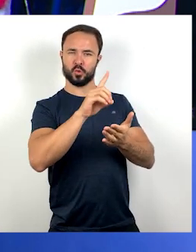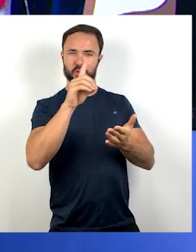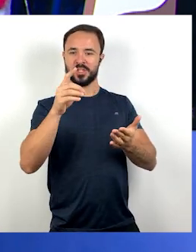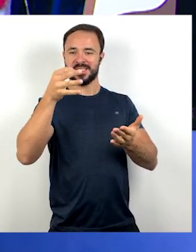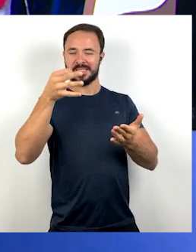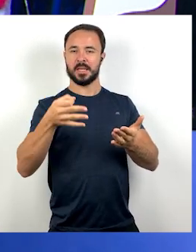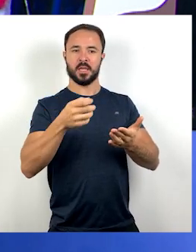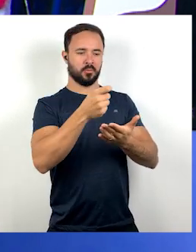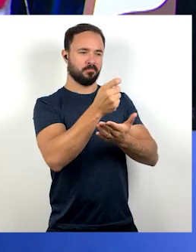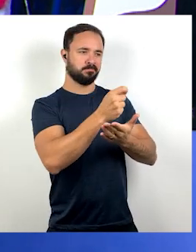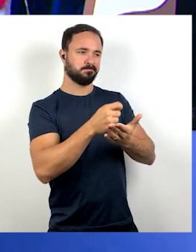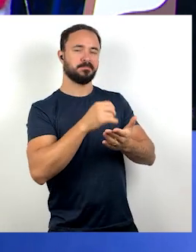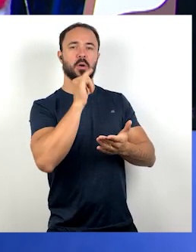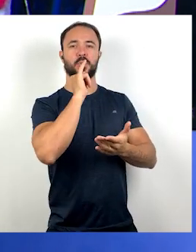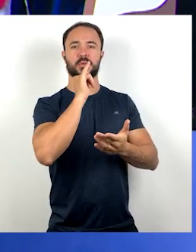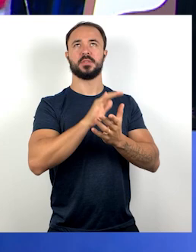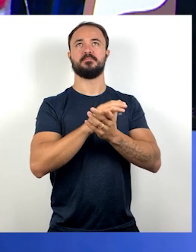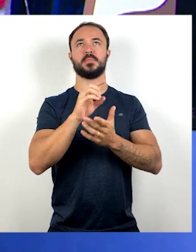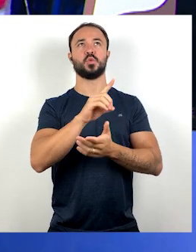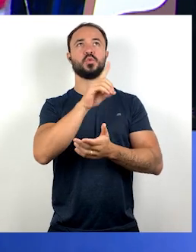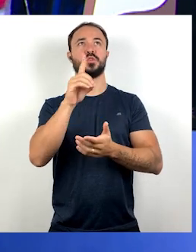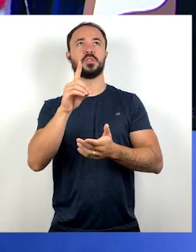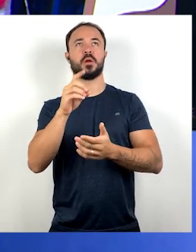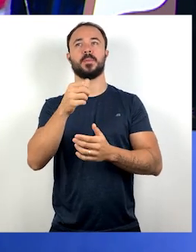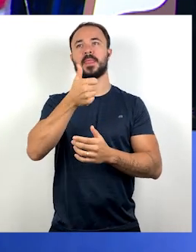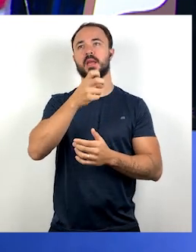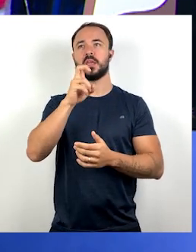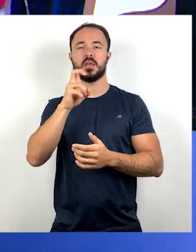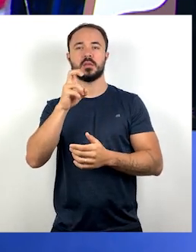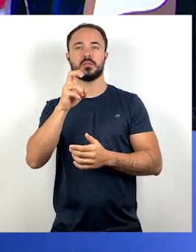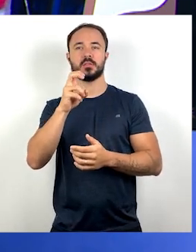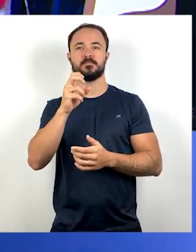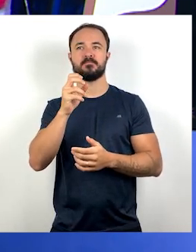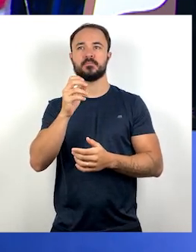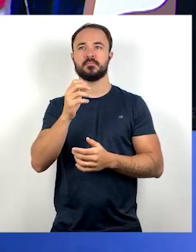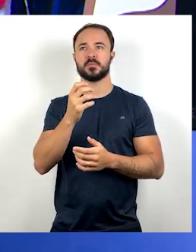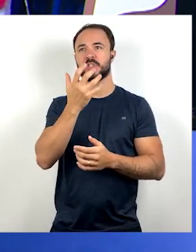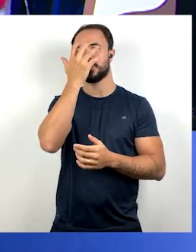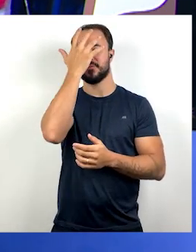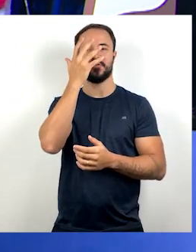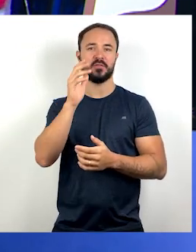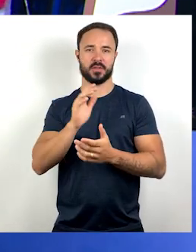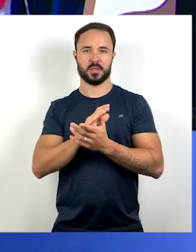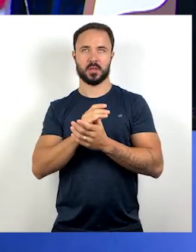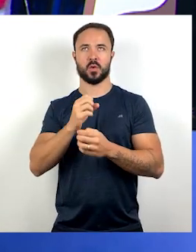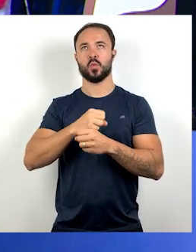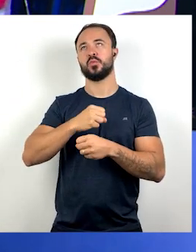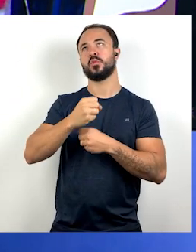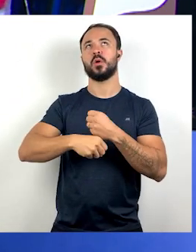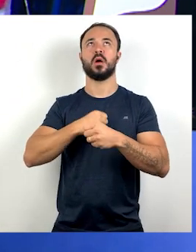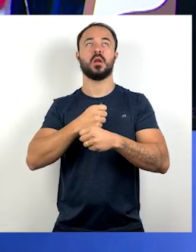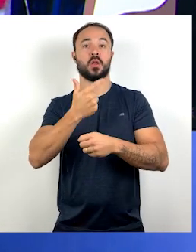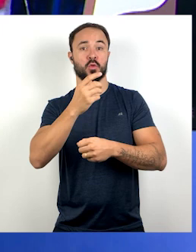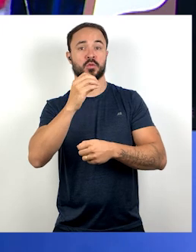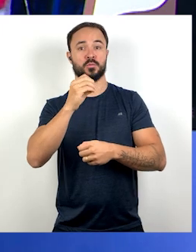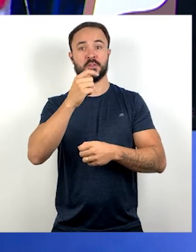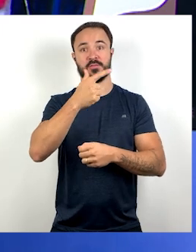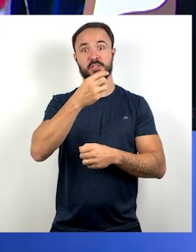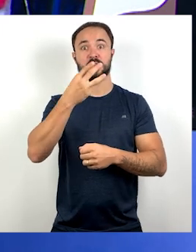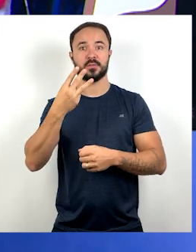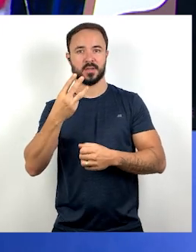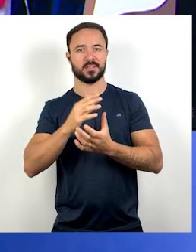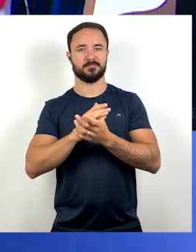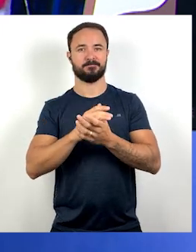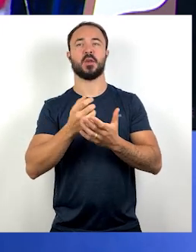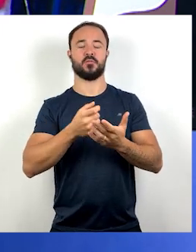anotações foram feitas. Por exemplo, no dia 15 de fevereiro de 2023. Eu anoto